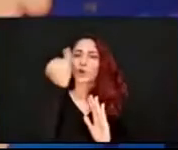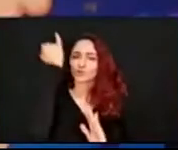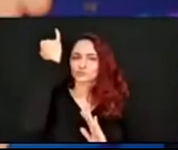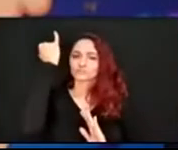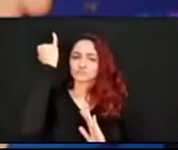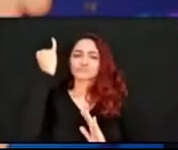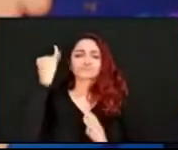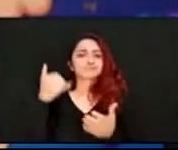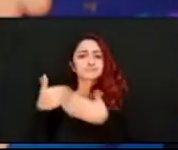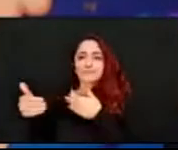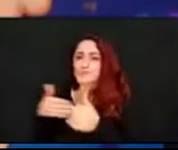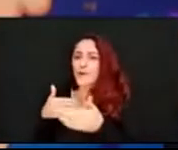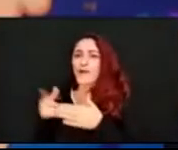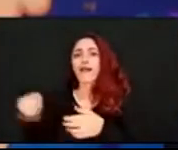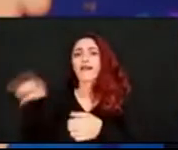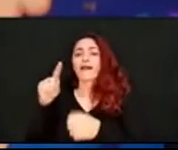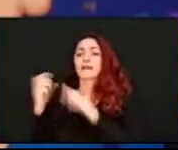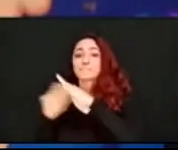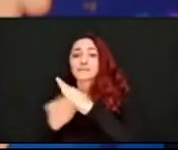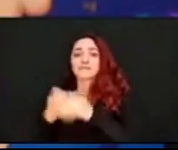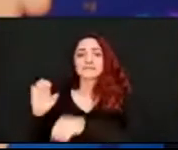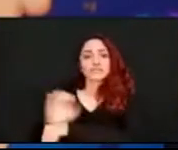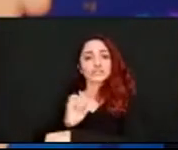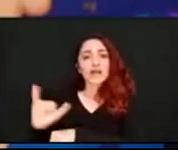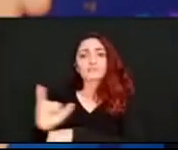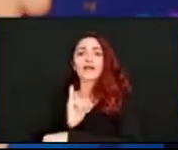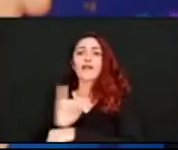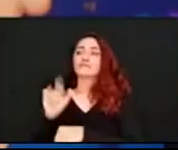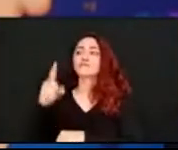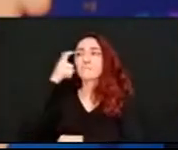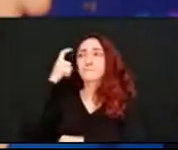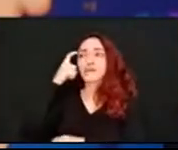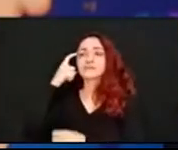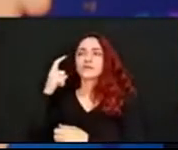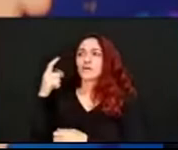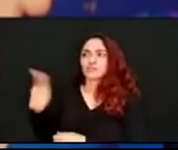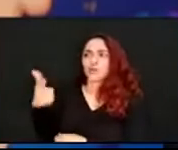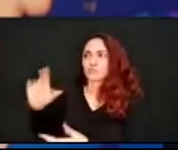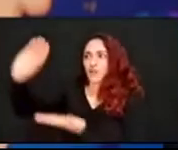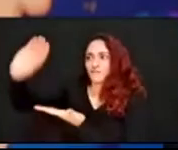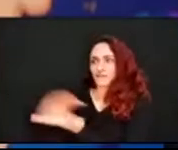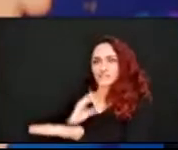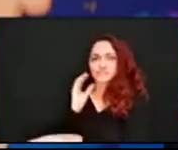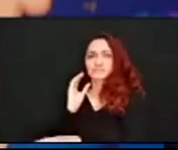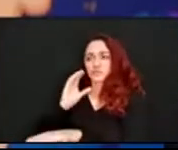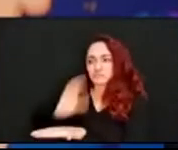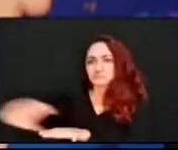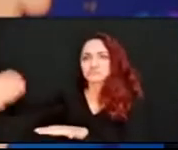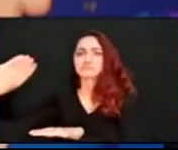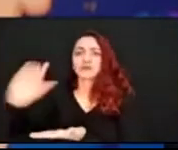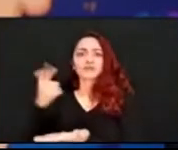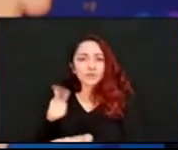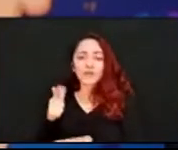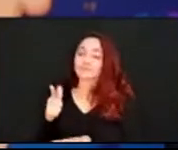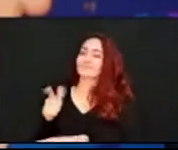que estratégica dentro de uma empresa ela sobrevive sem investimentos tão importante super relevante que a gente tenha esse